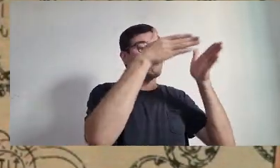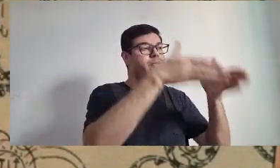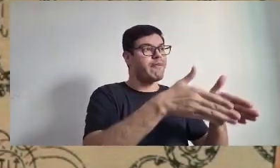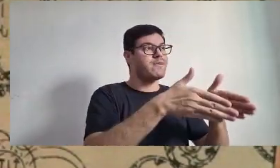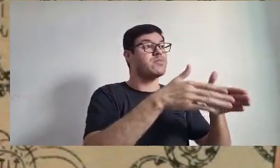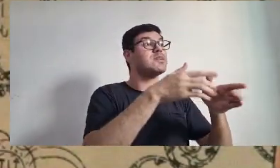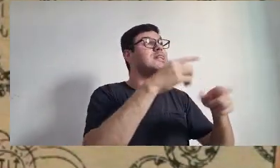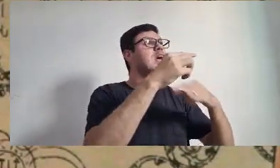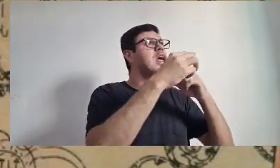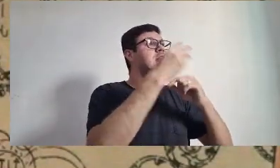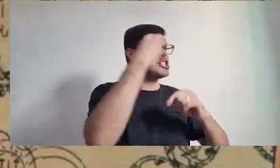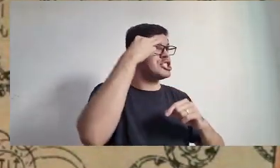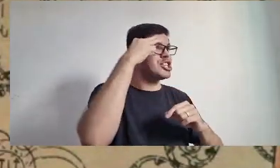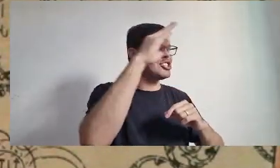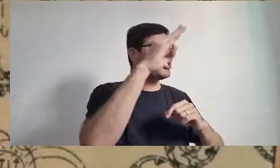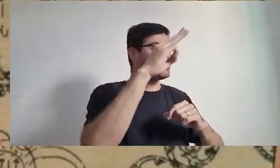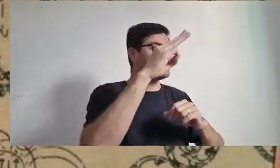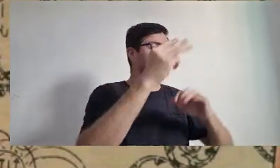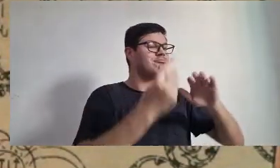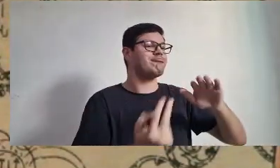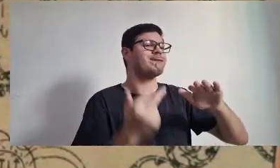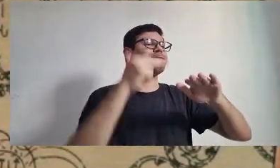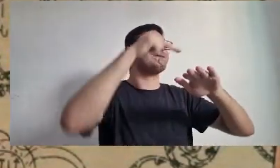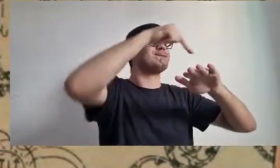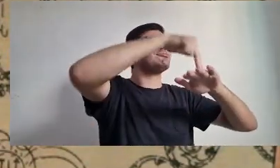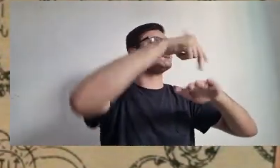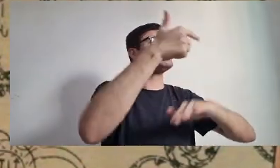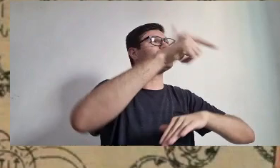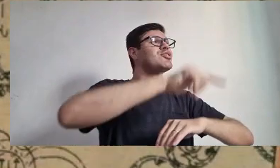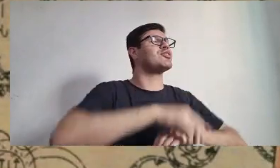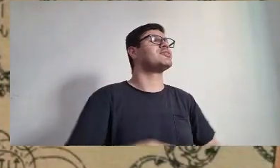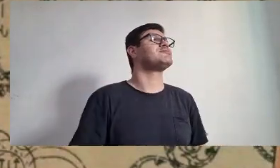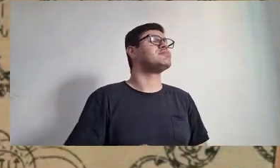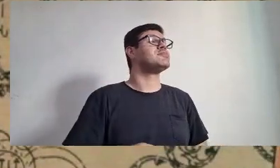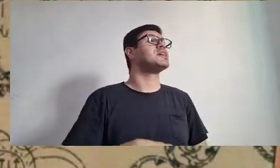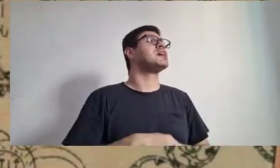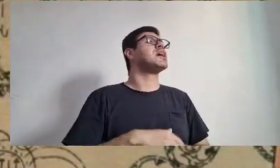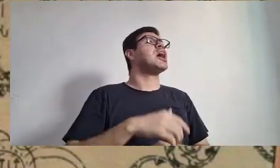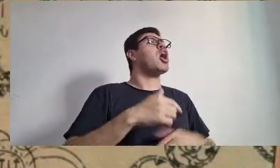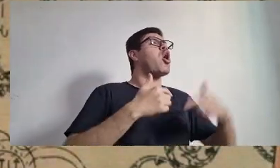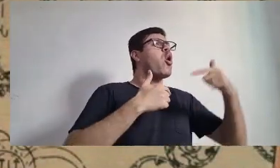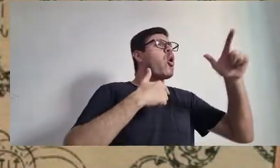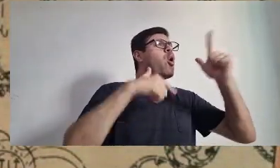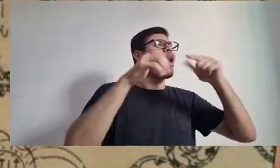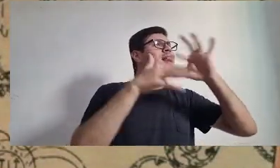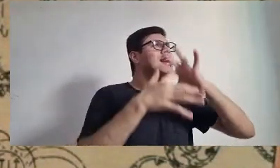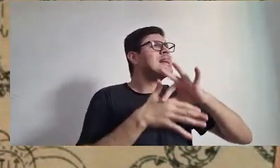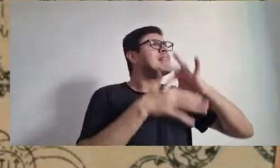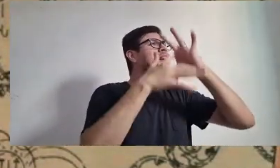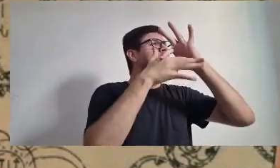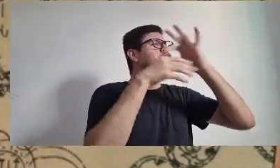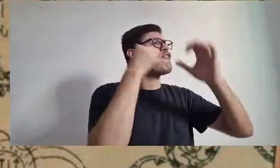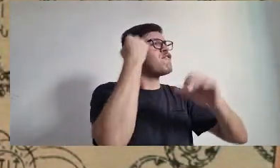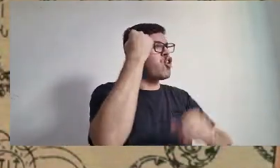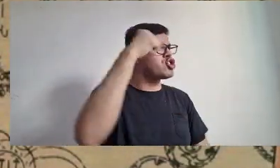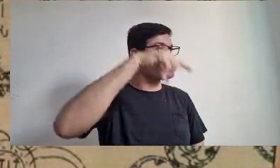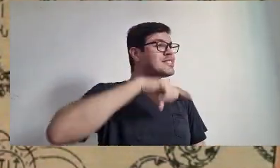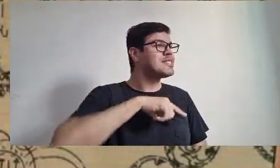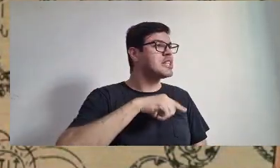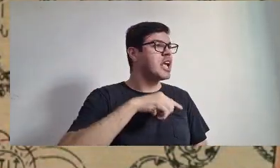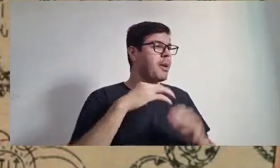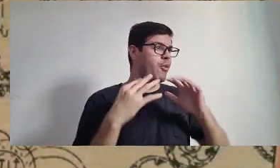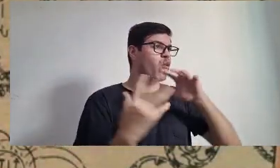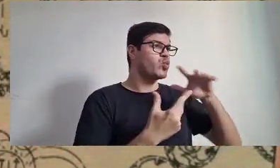como Buda, Maomé, Confúcio e outros foram líderes fortes. Eles morreram